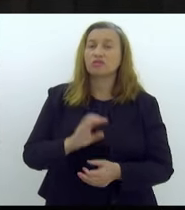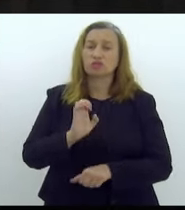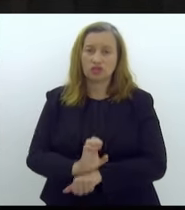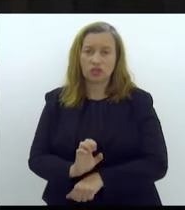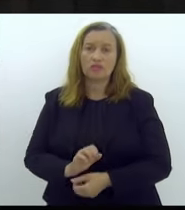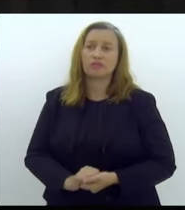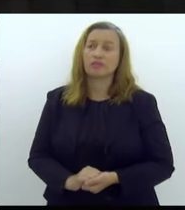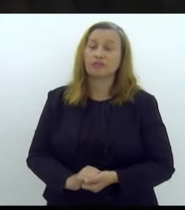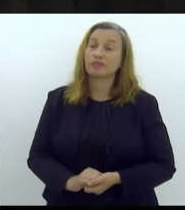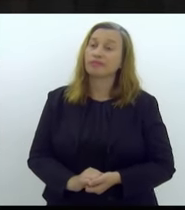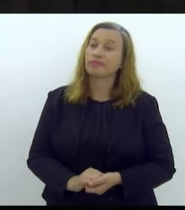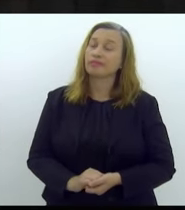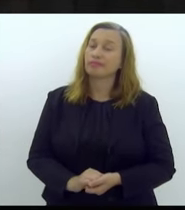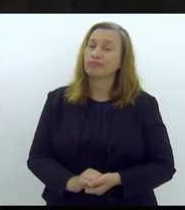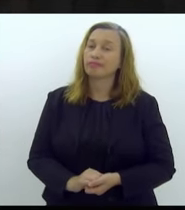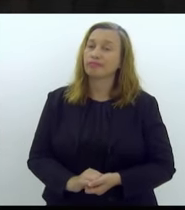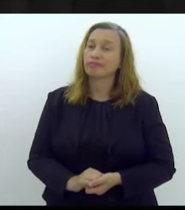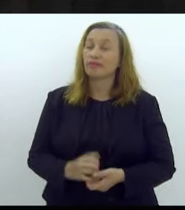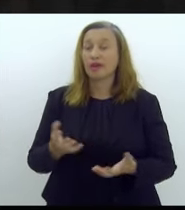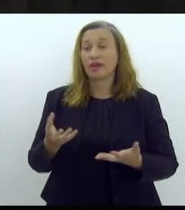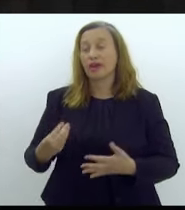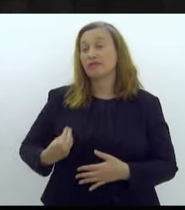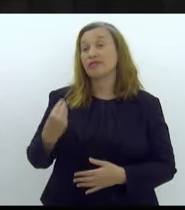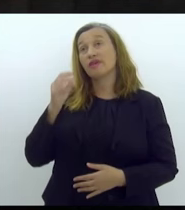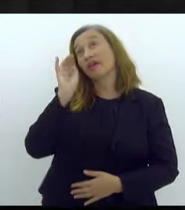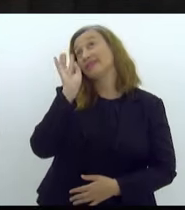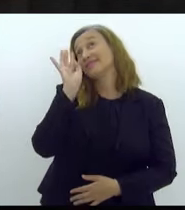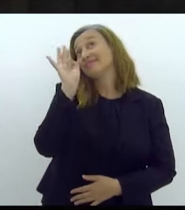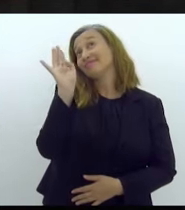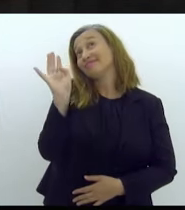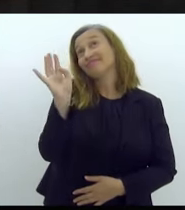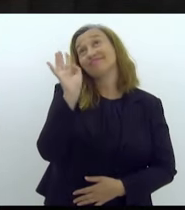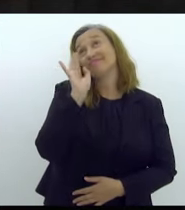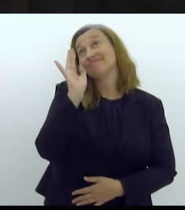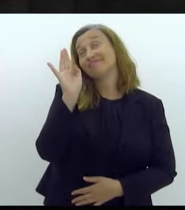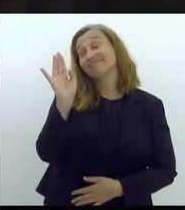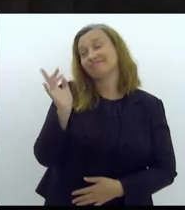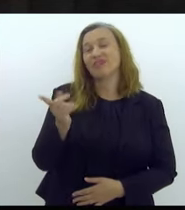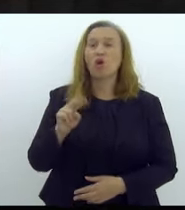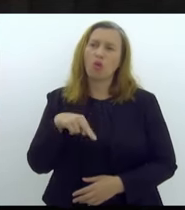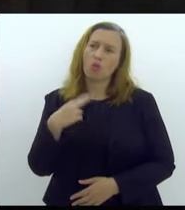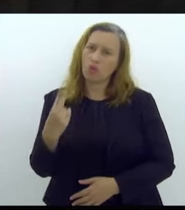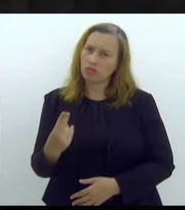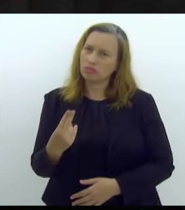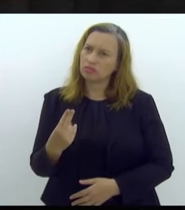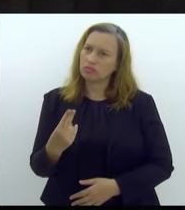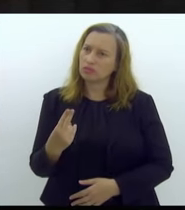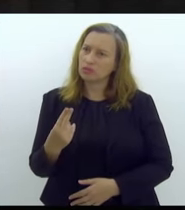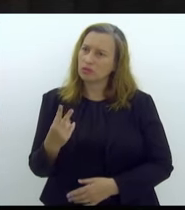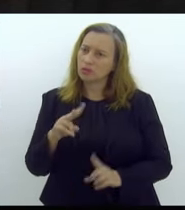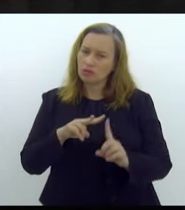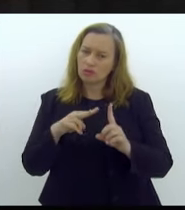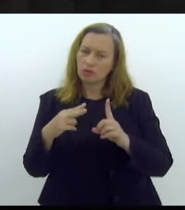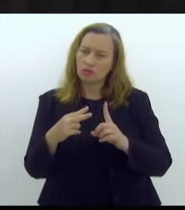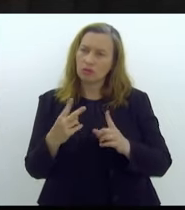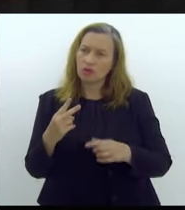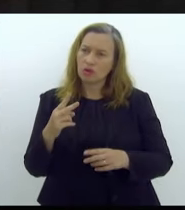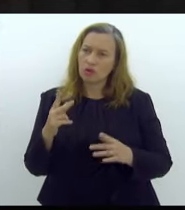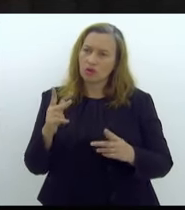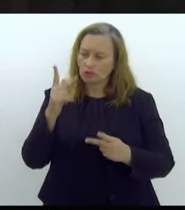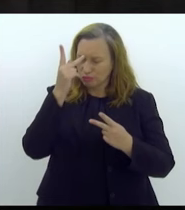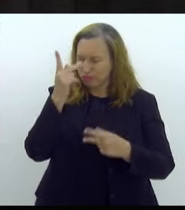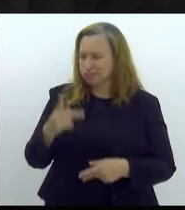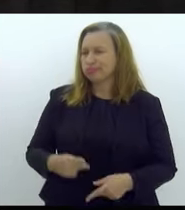Estado. Prefere viver na fantasia ou simplesmente olhando para o seu próprio